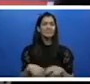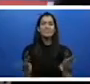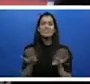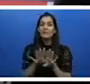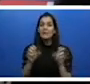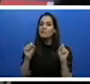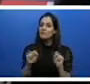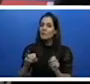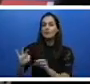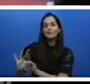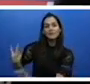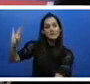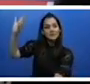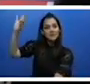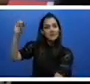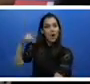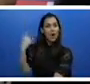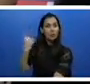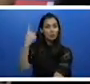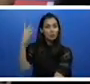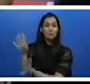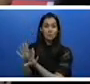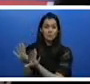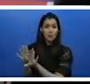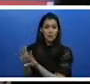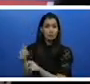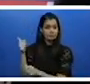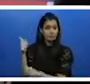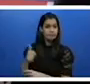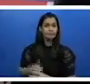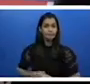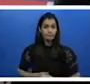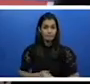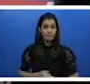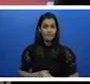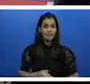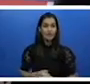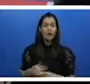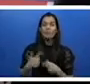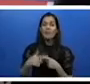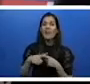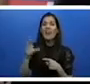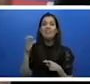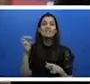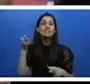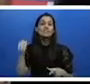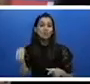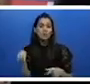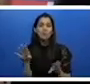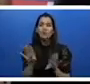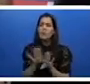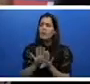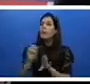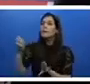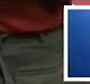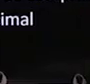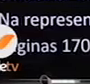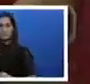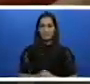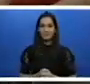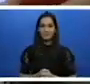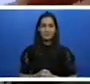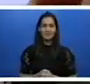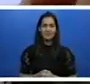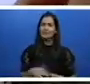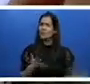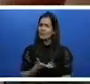medir minha altura com a fita métrica, ó. Ela é em centímetro e metro, certo? Então